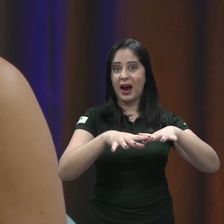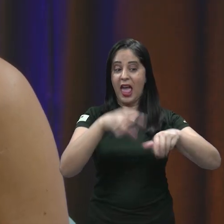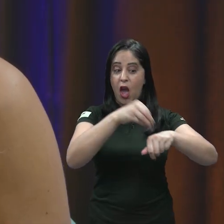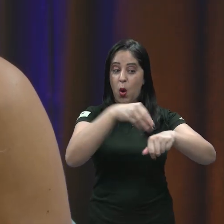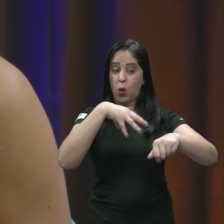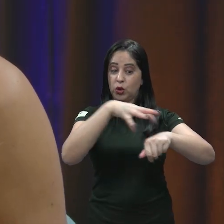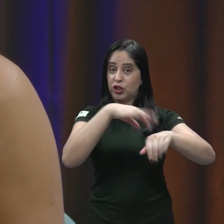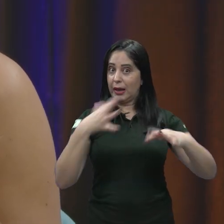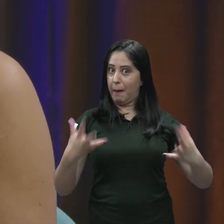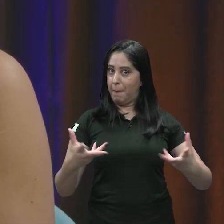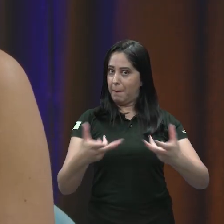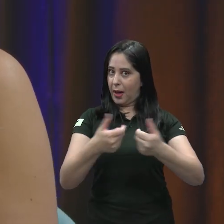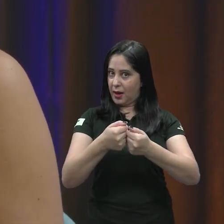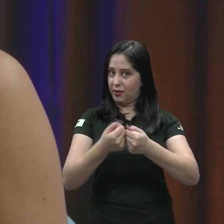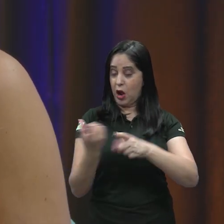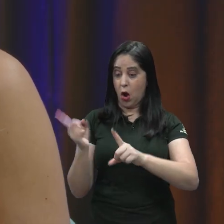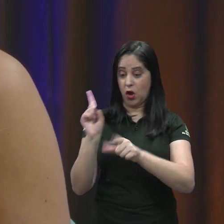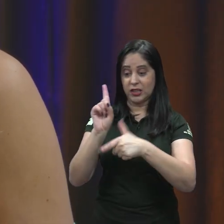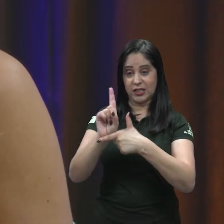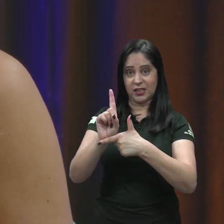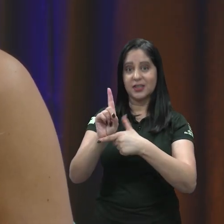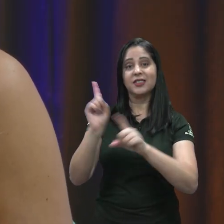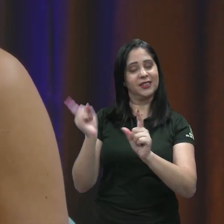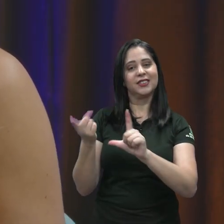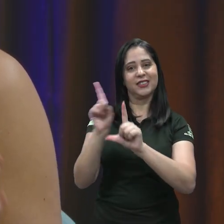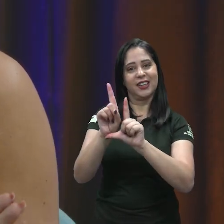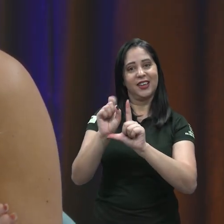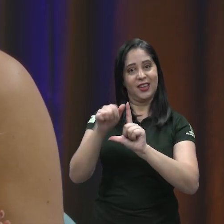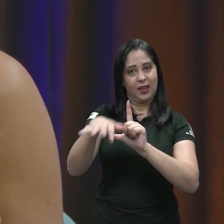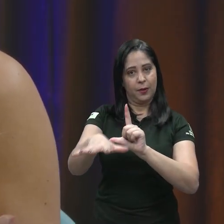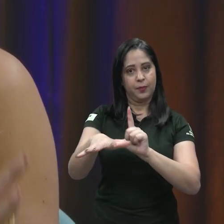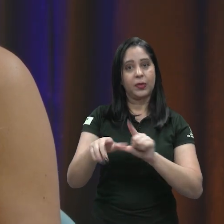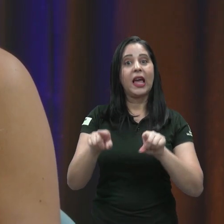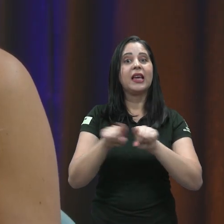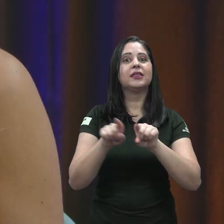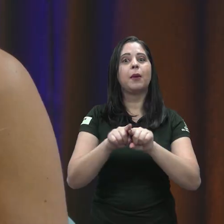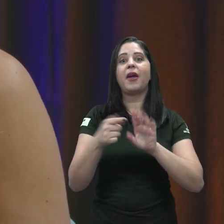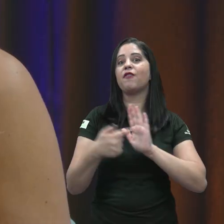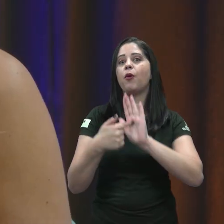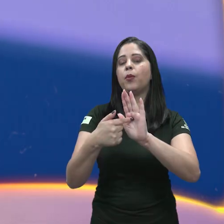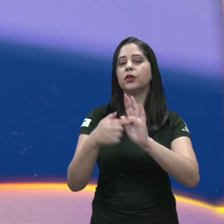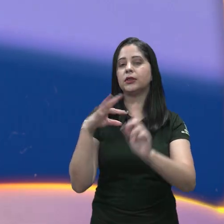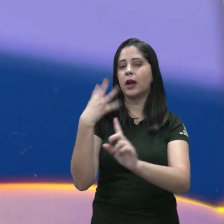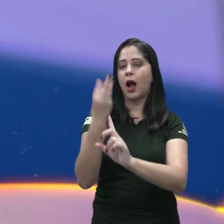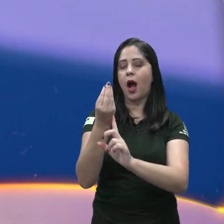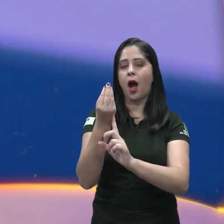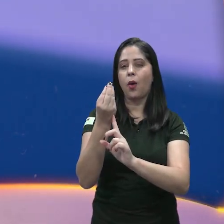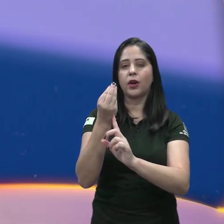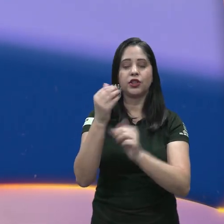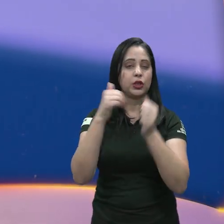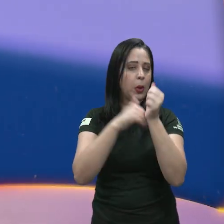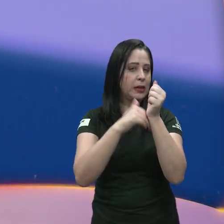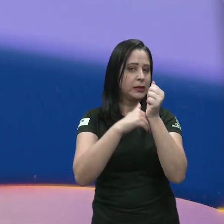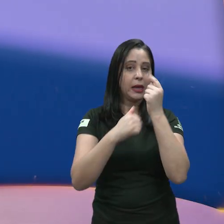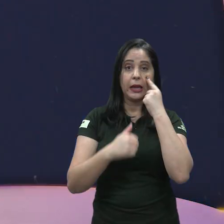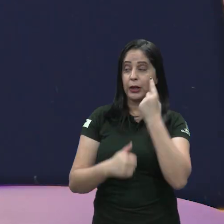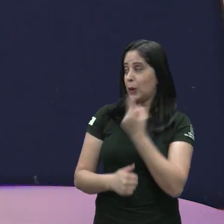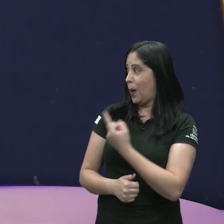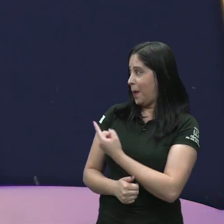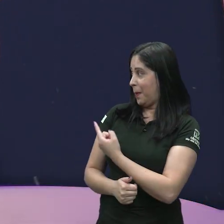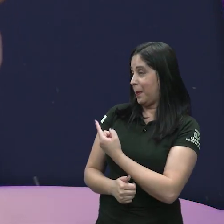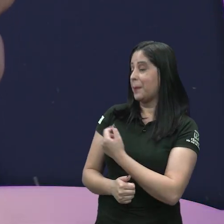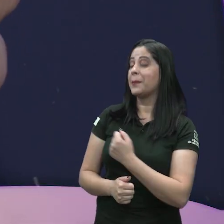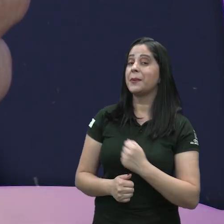dicas valiosas com influenciadores aqui da cidade. Teremos também a revelação do nosso artista misterioso que criou uma